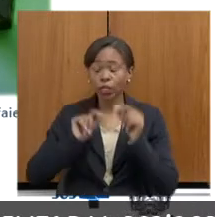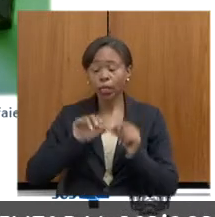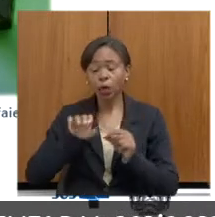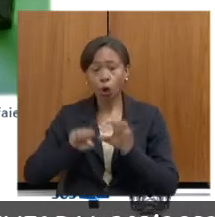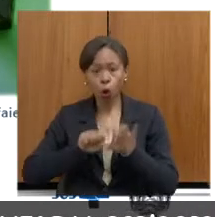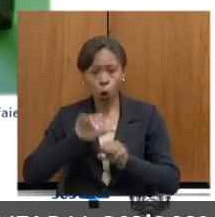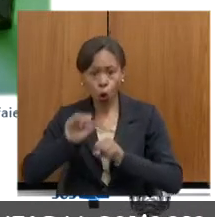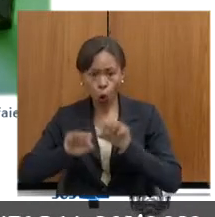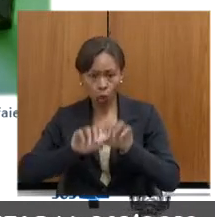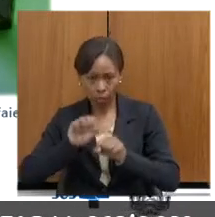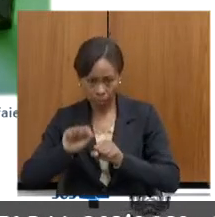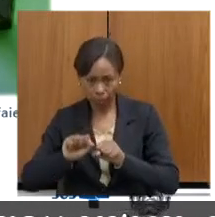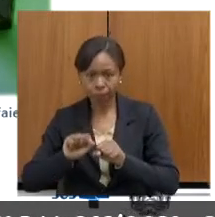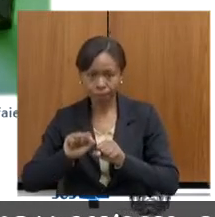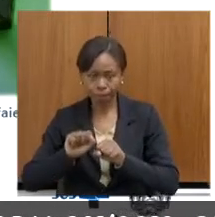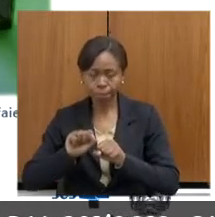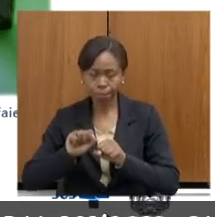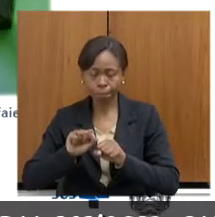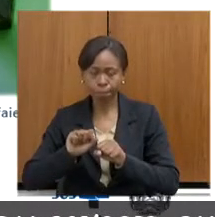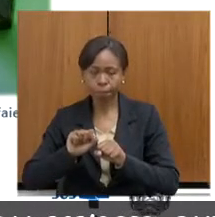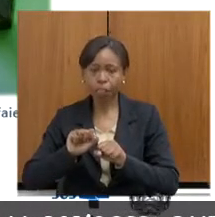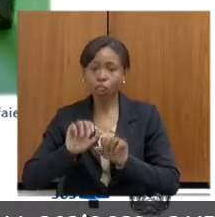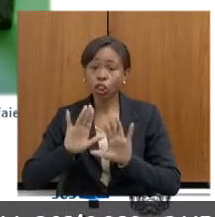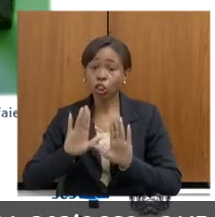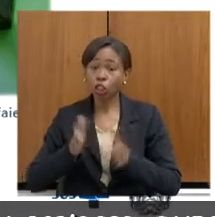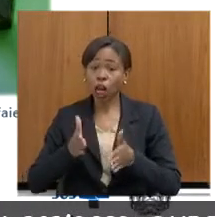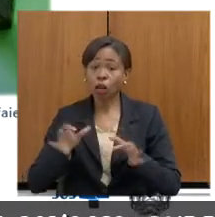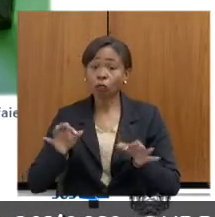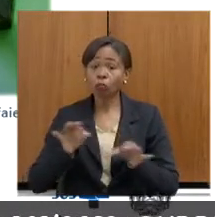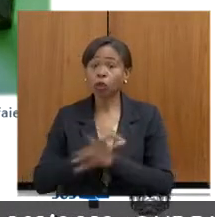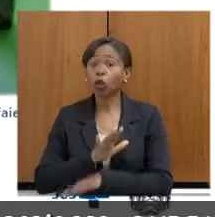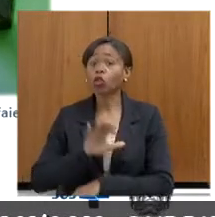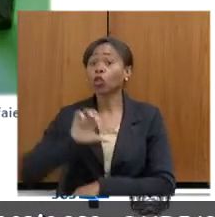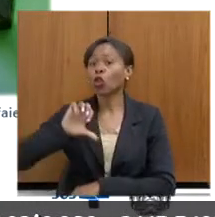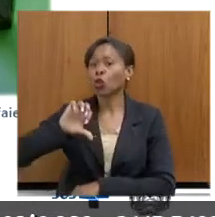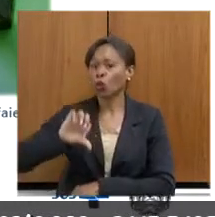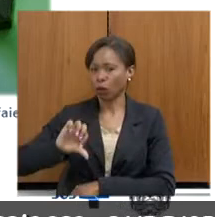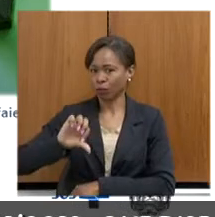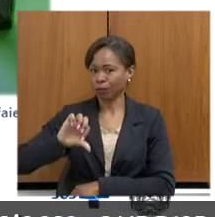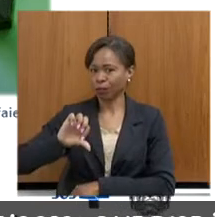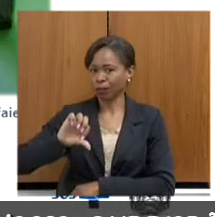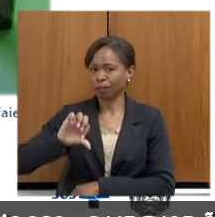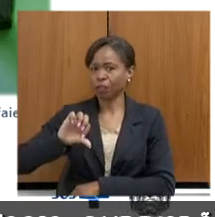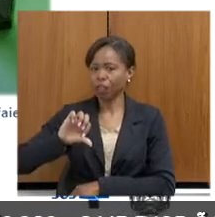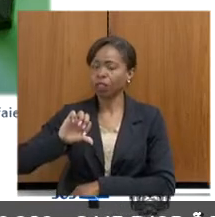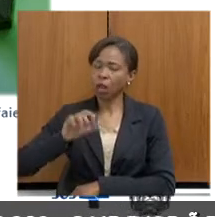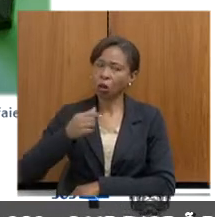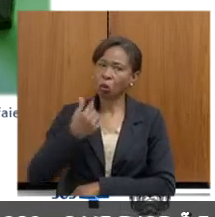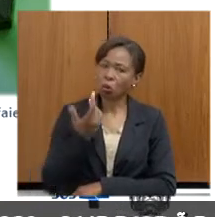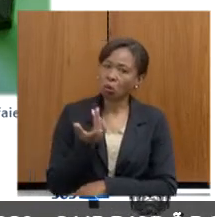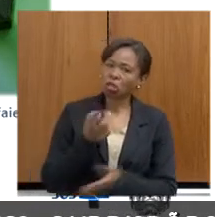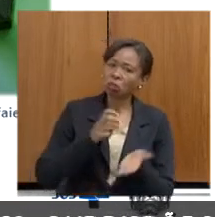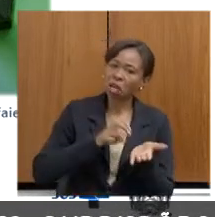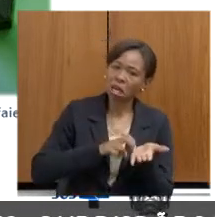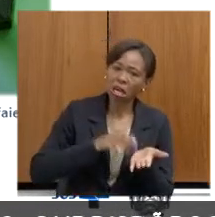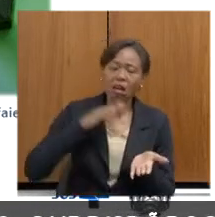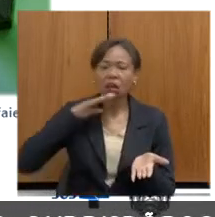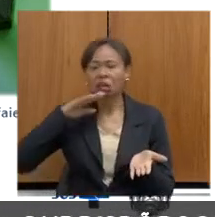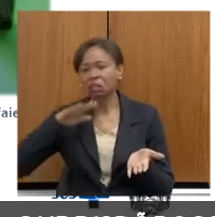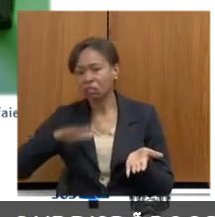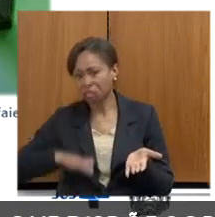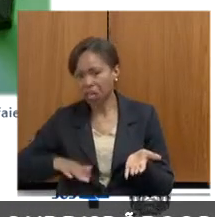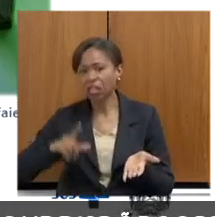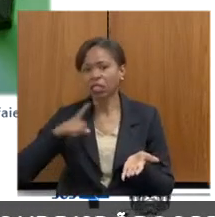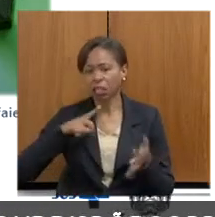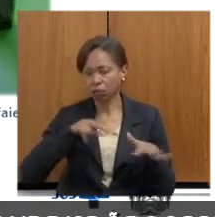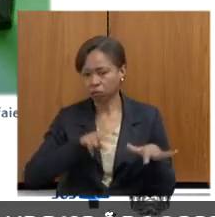fechando em nove então a gente tá usando muito disso então geralmente um turno do estorno por semana esses municípios fazem